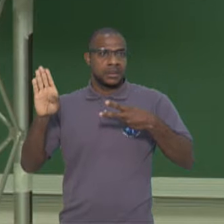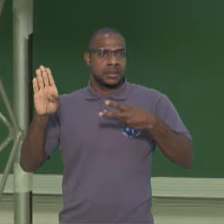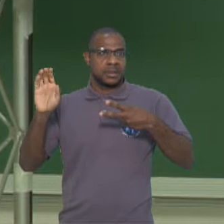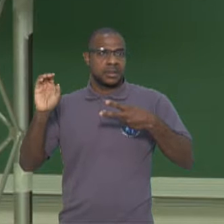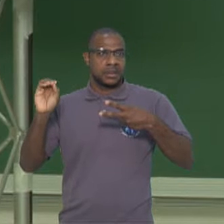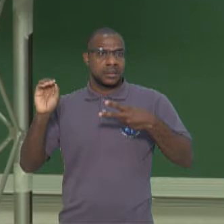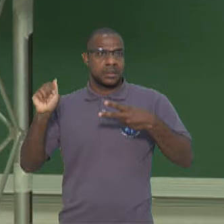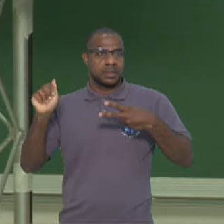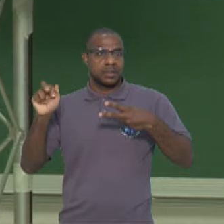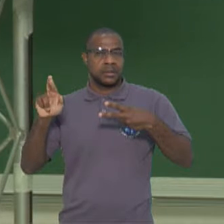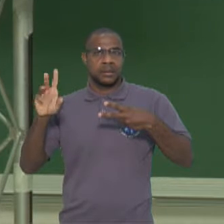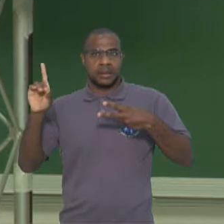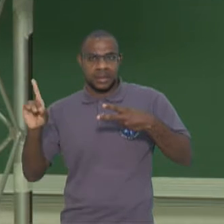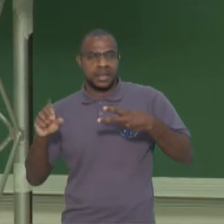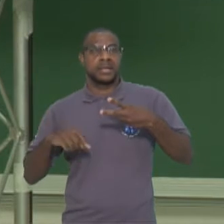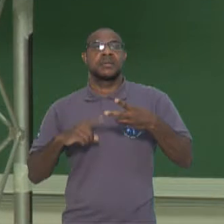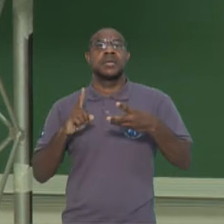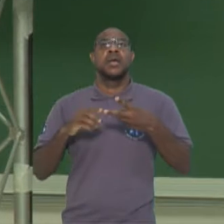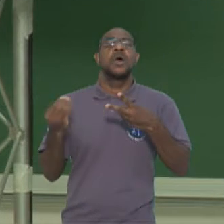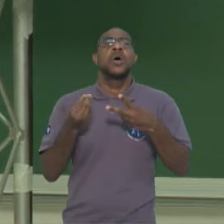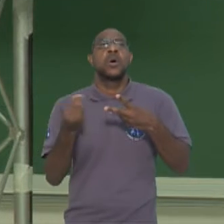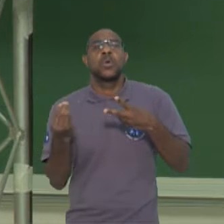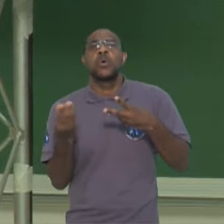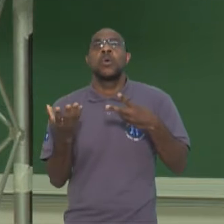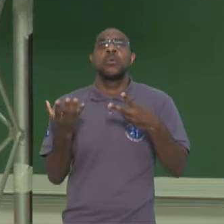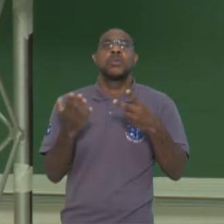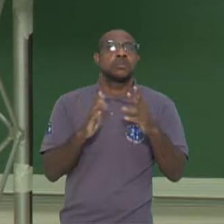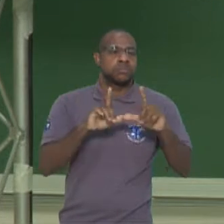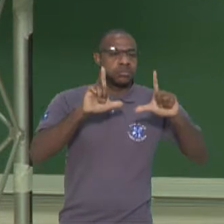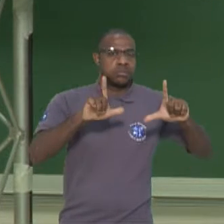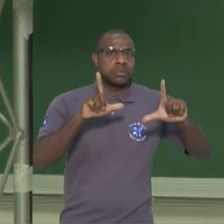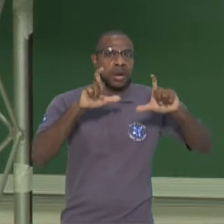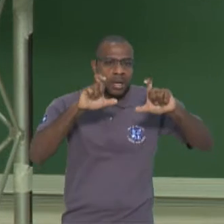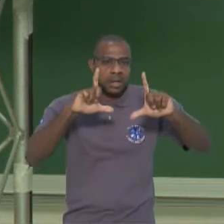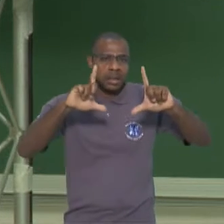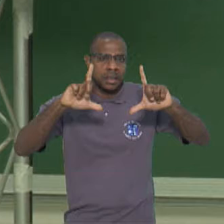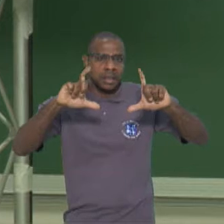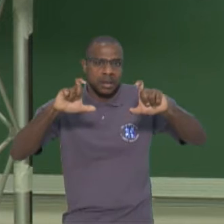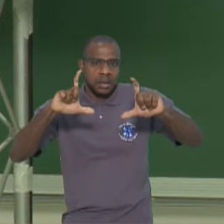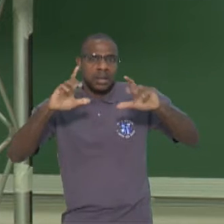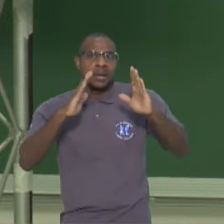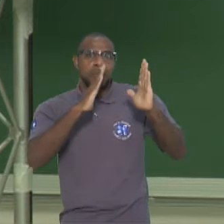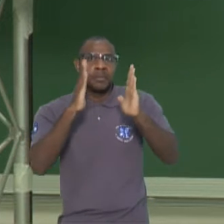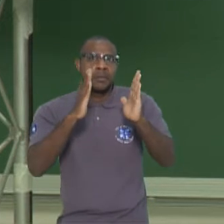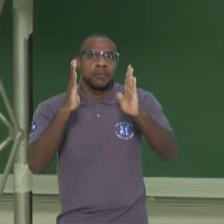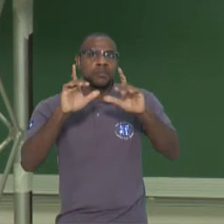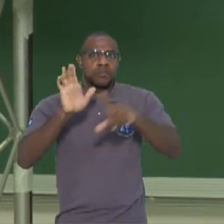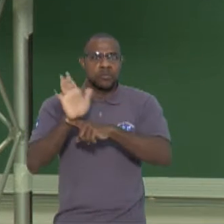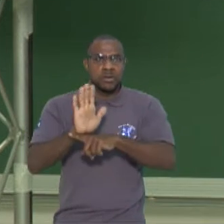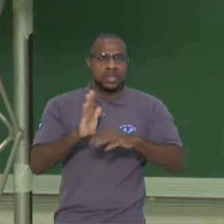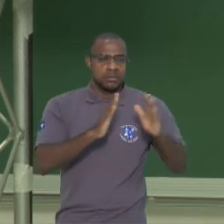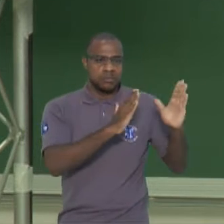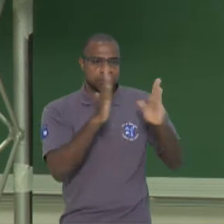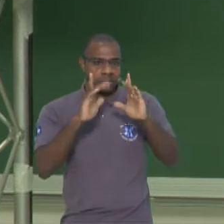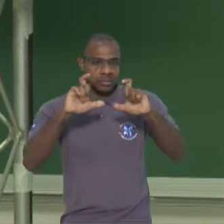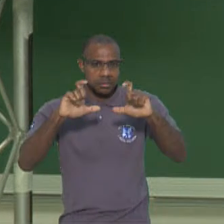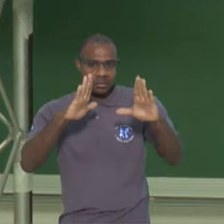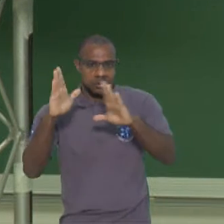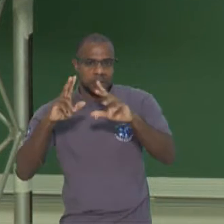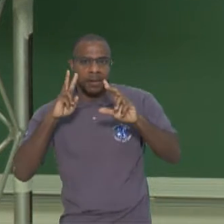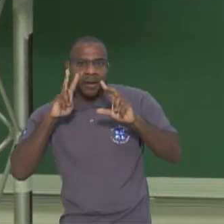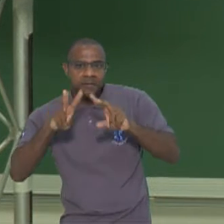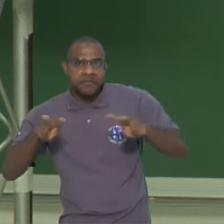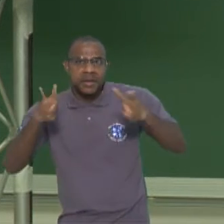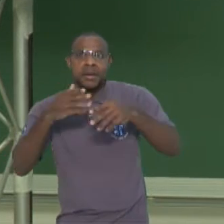né, de como vai ficar cena a cena o filme. É um preparo para se visualizar melhor. A gente